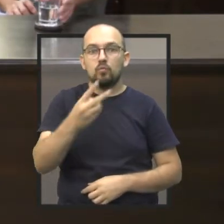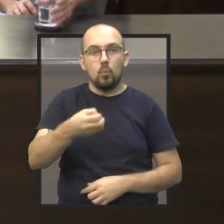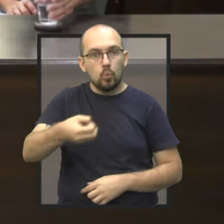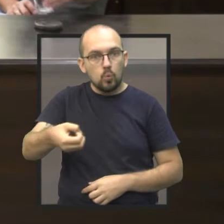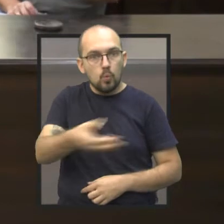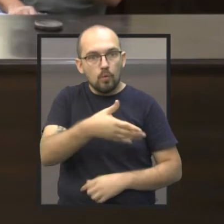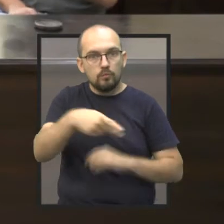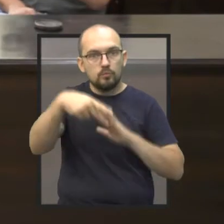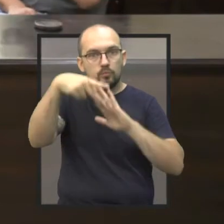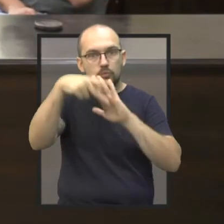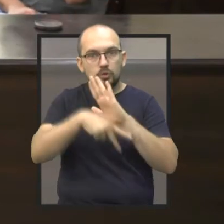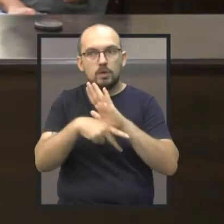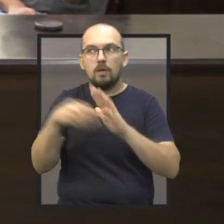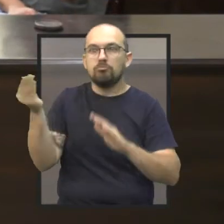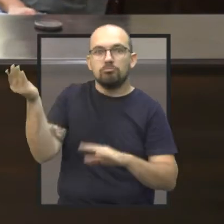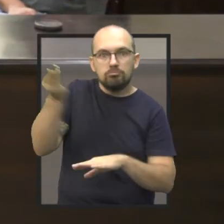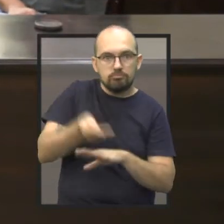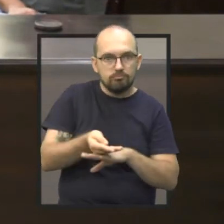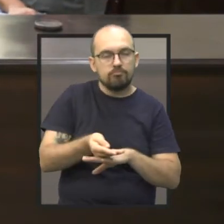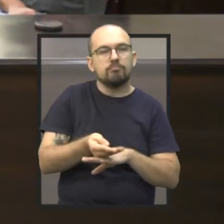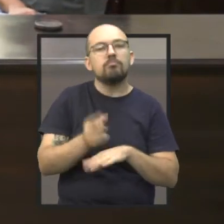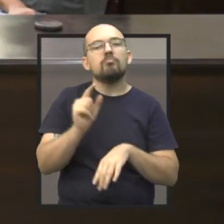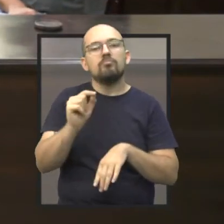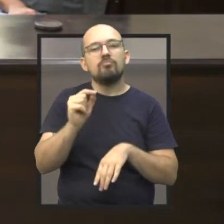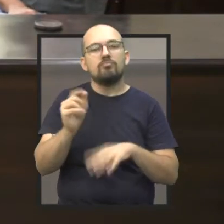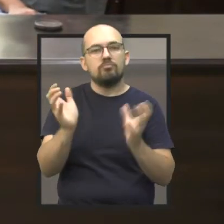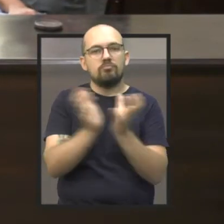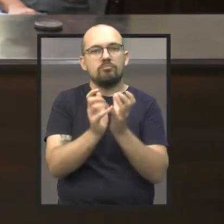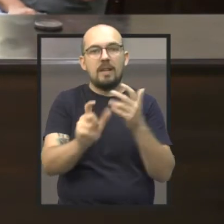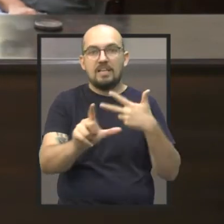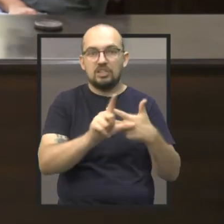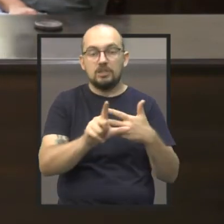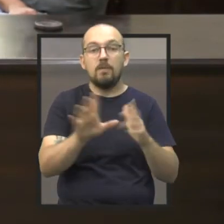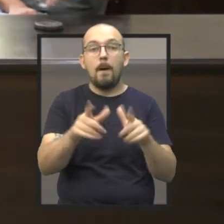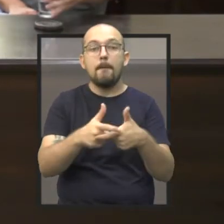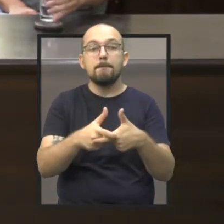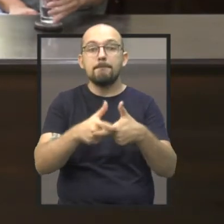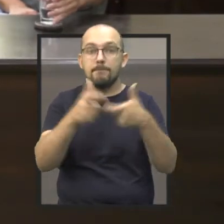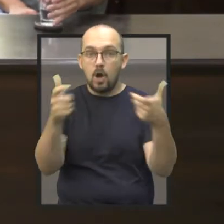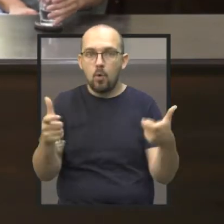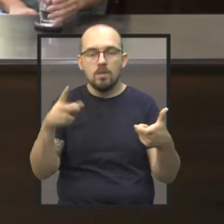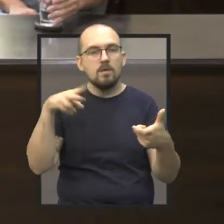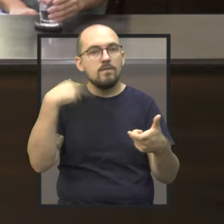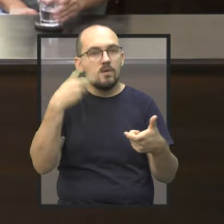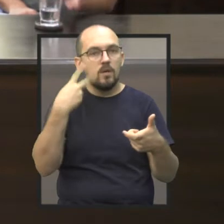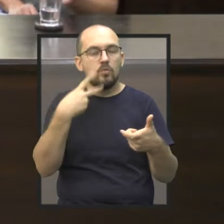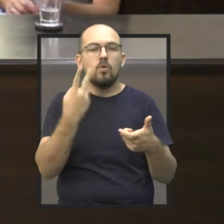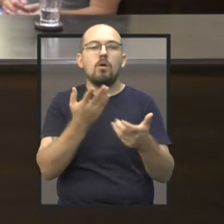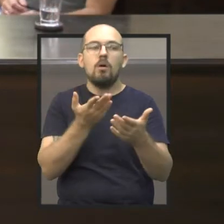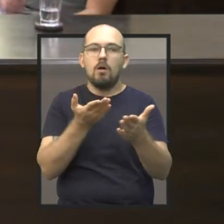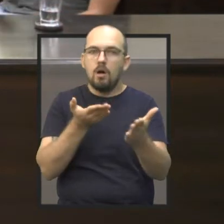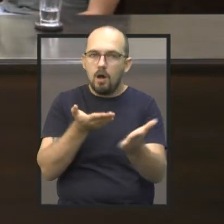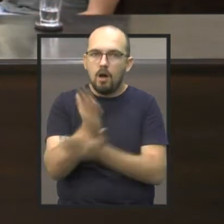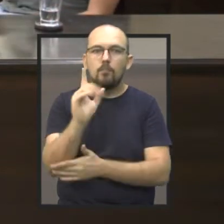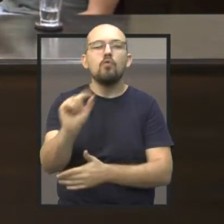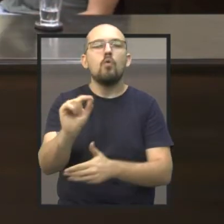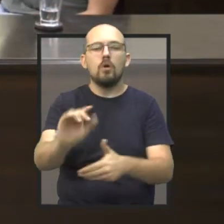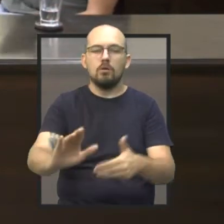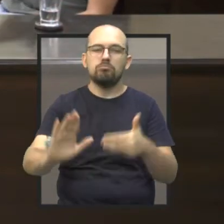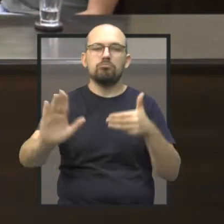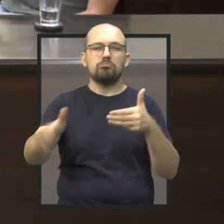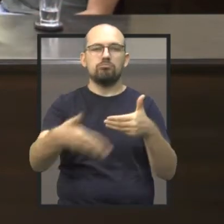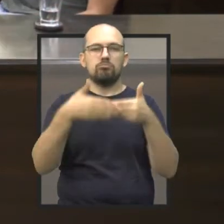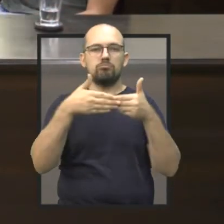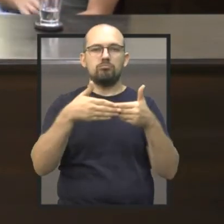novo projeto desceu do Poder Executivo para o Poder Legislativo e a maioria dos vereadores aprovou a extinção